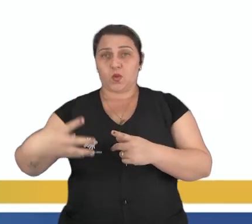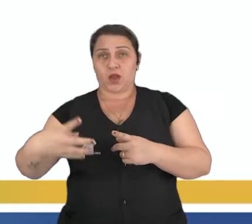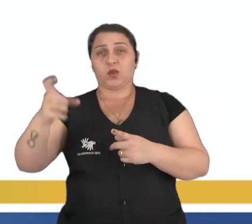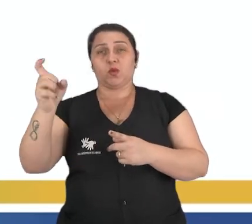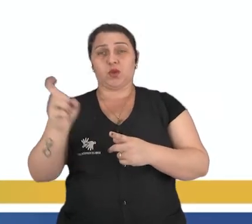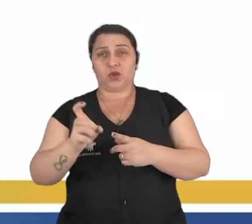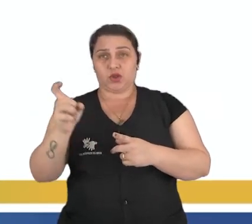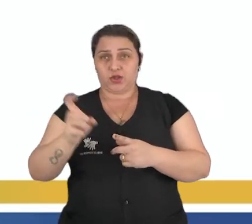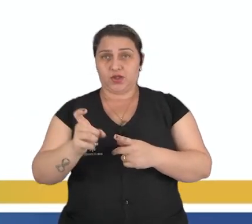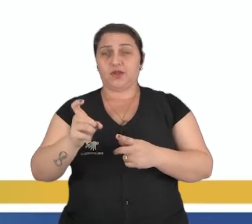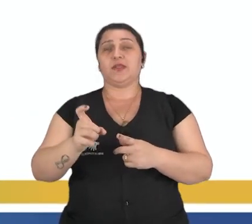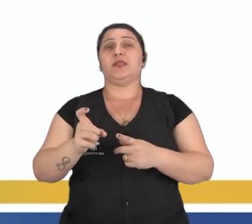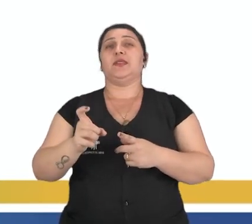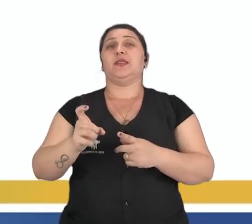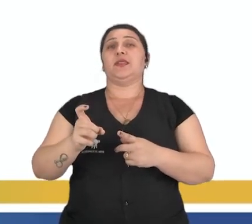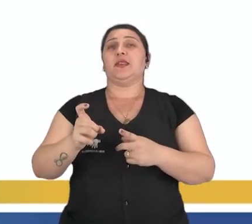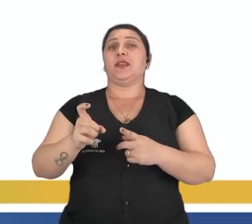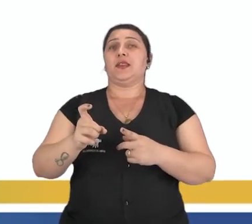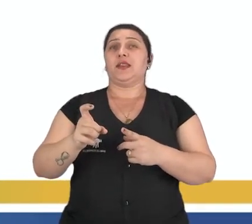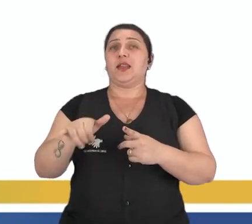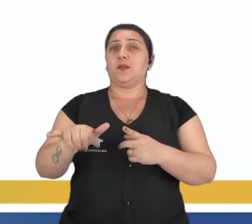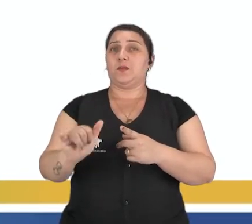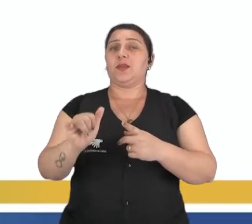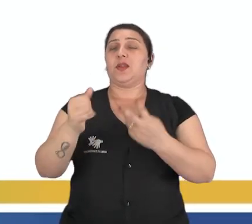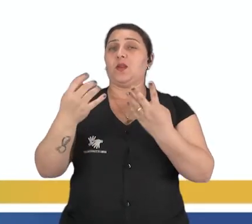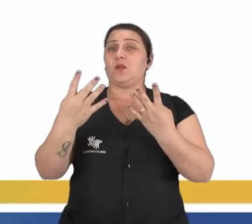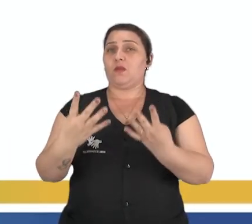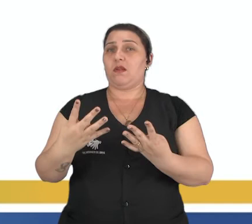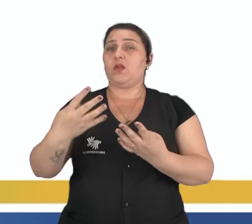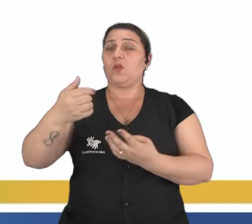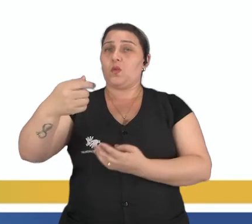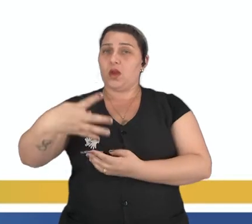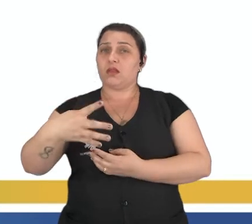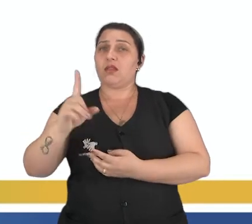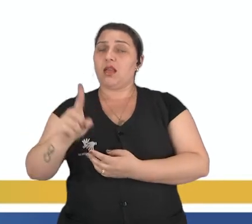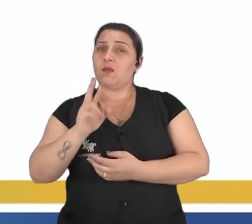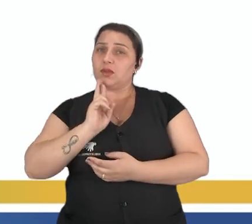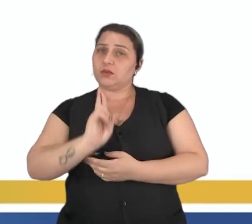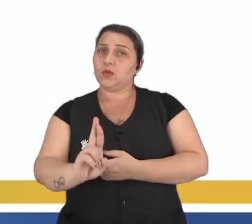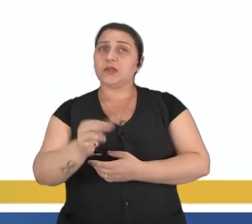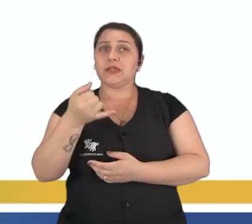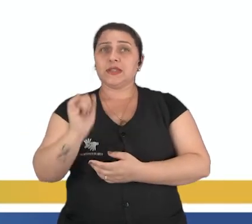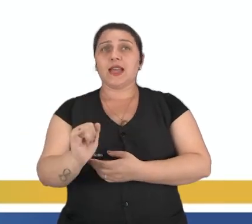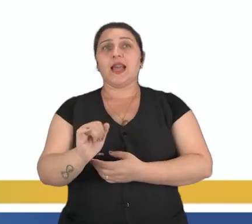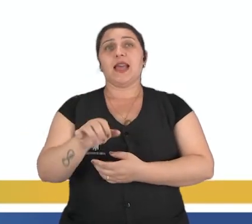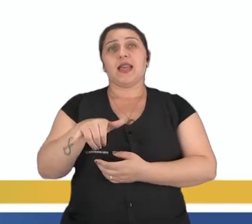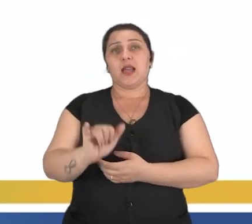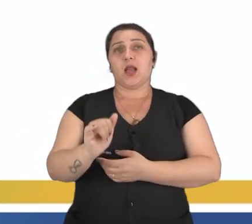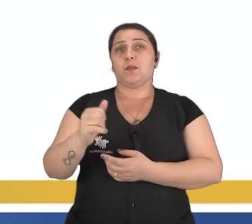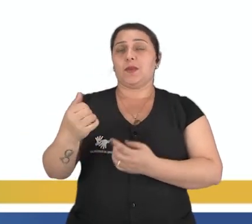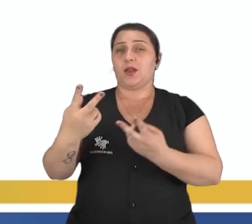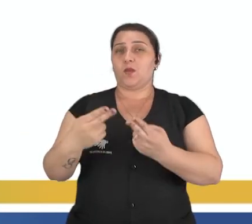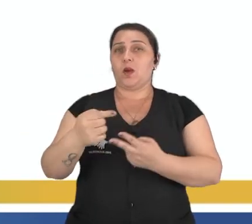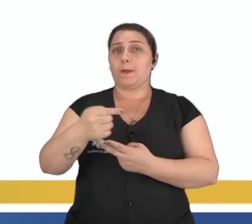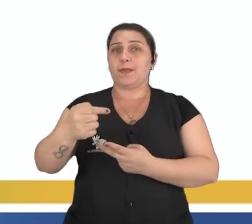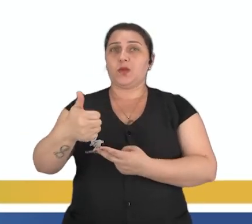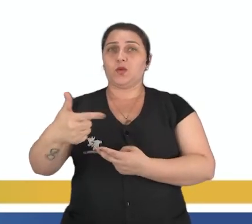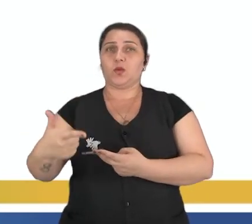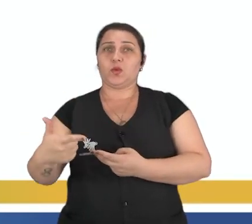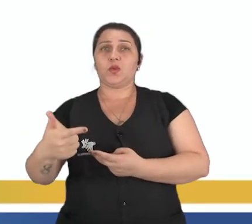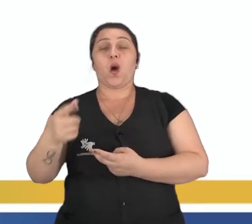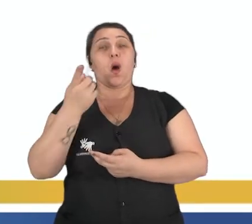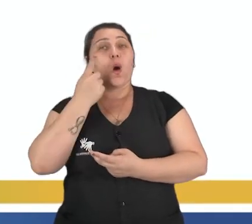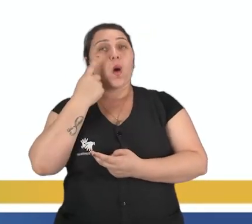igual a 12 e y igual a 4, é uma solução. Se eu faço y igual a menos 12, olha quanto que dá